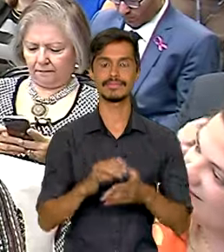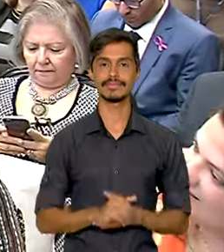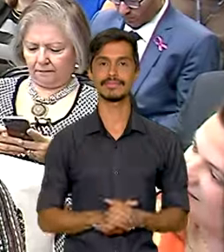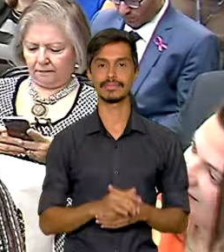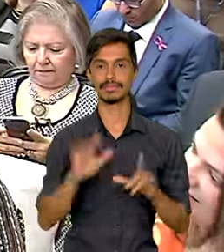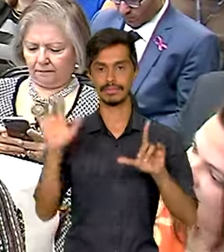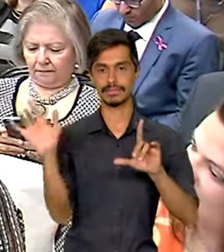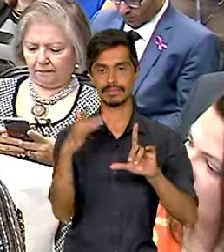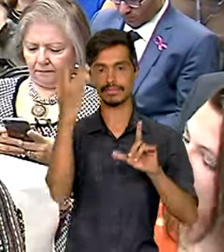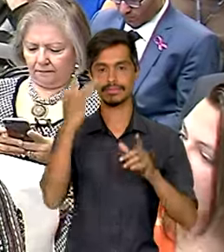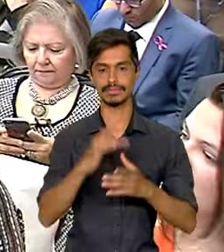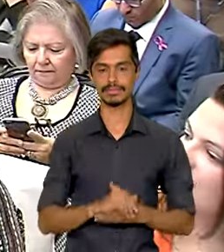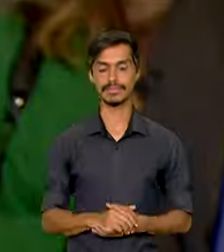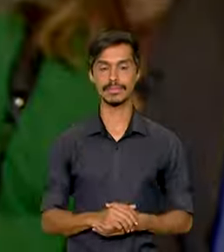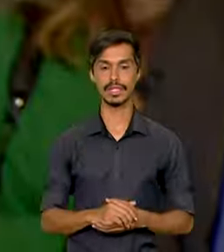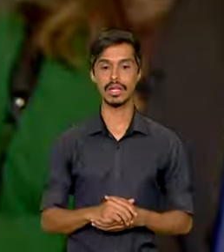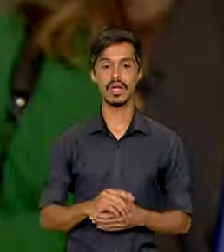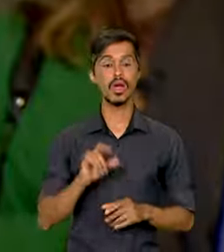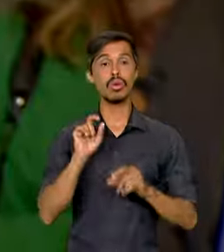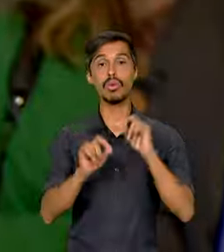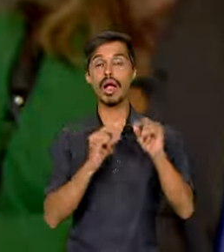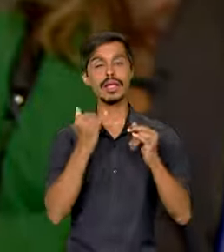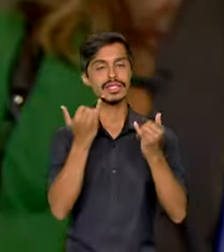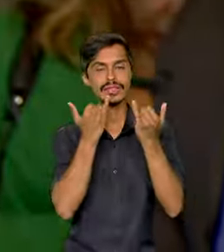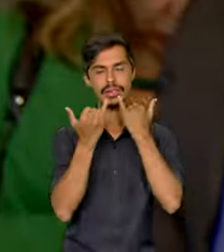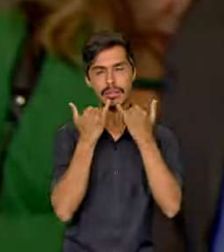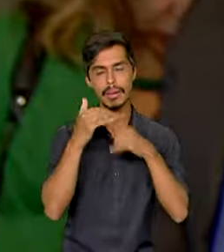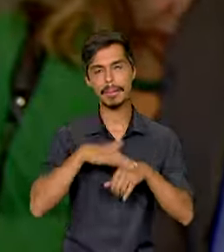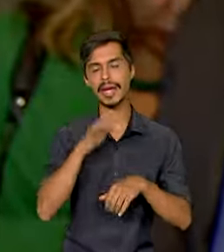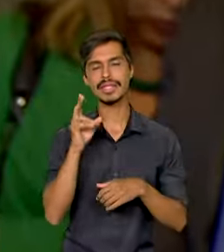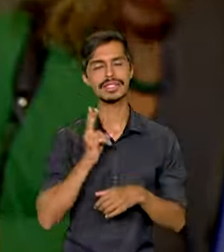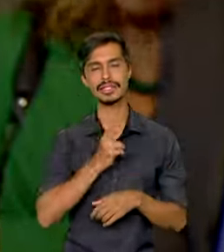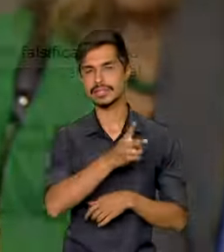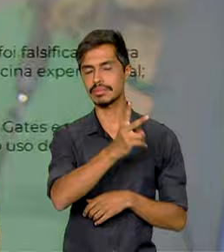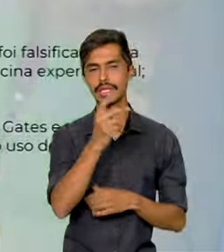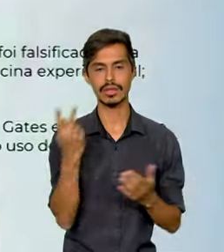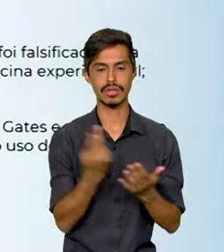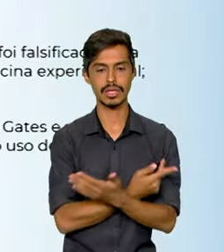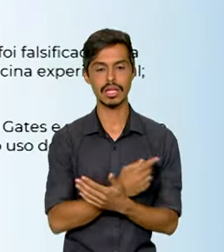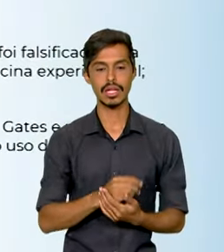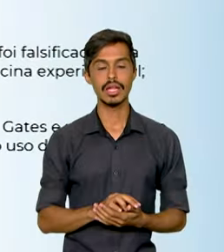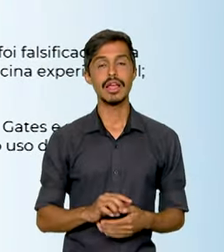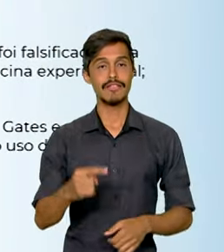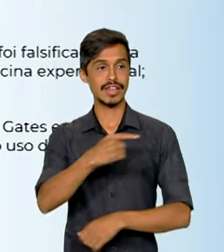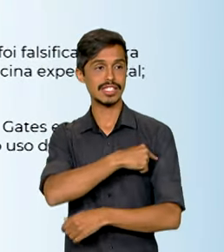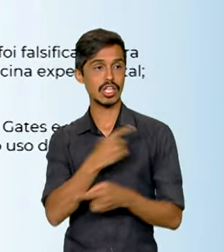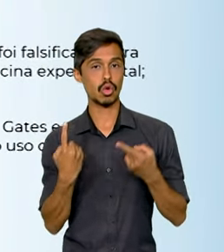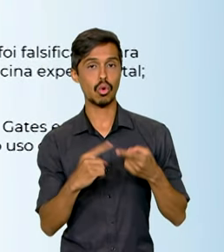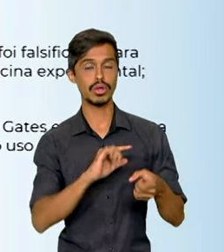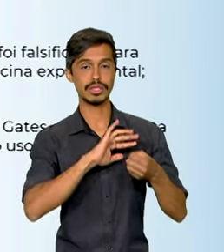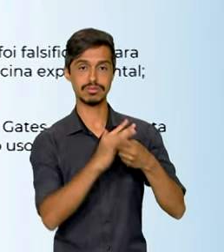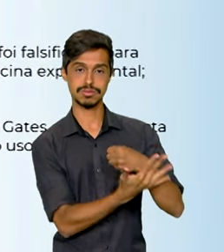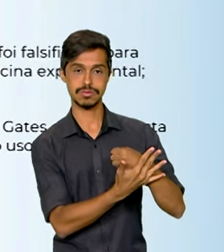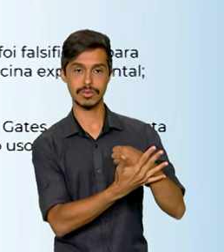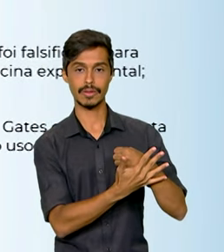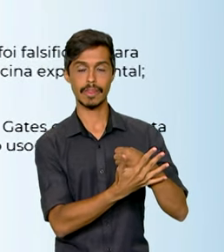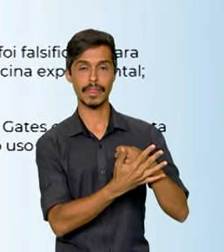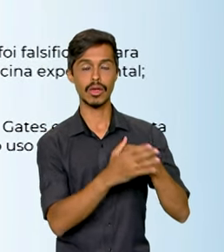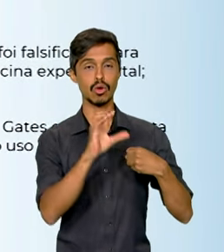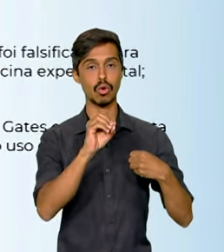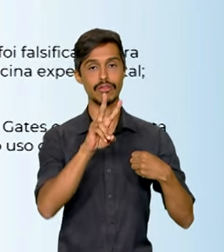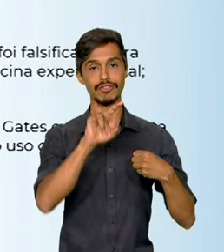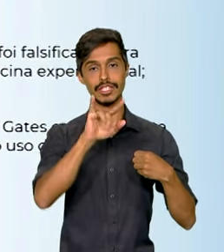Pode passar, por favor? Quais são as narrativas mais comuns? Vacina contra a Covid-19, as vacinas, né, contra